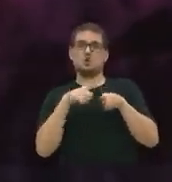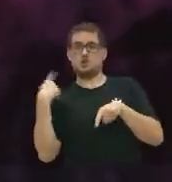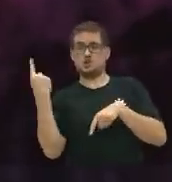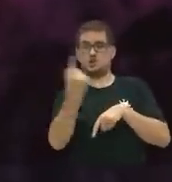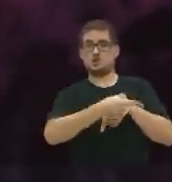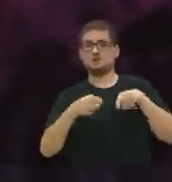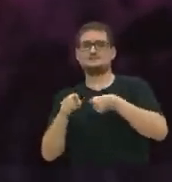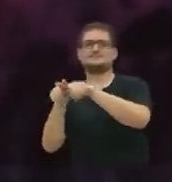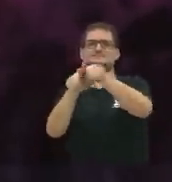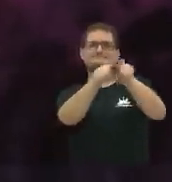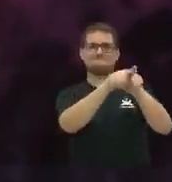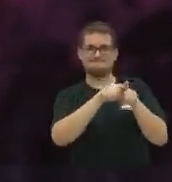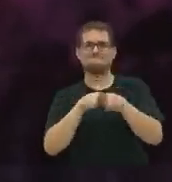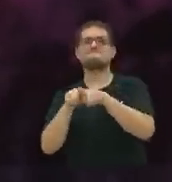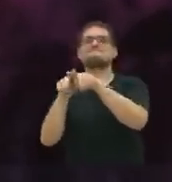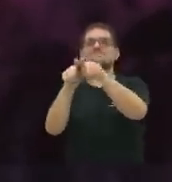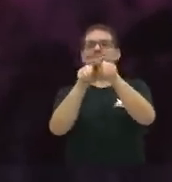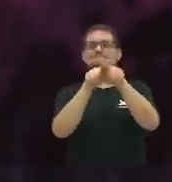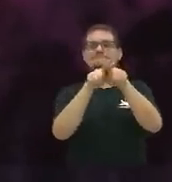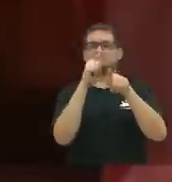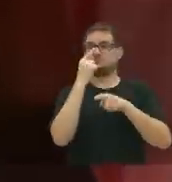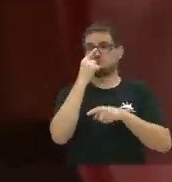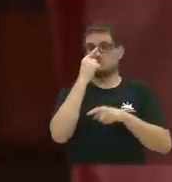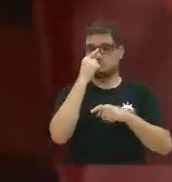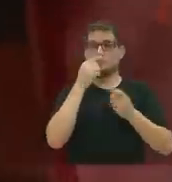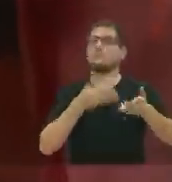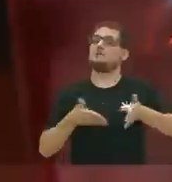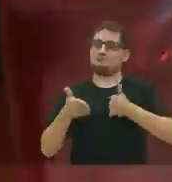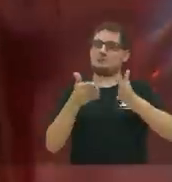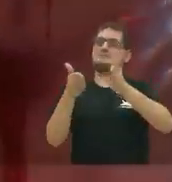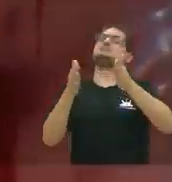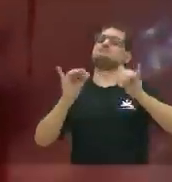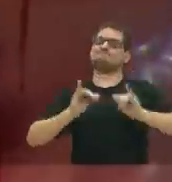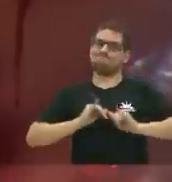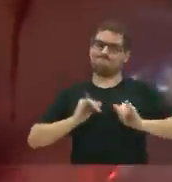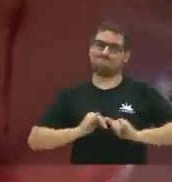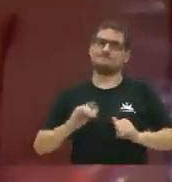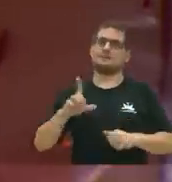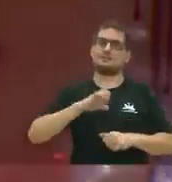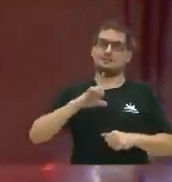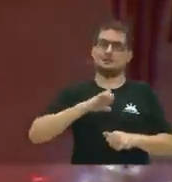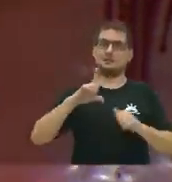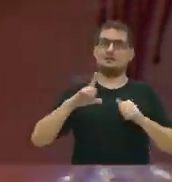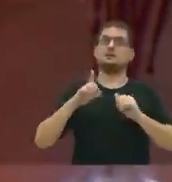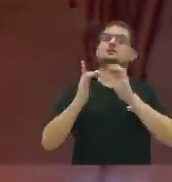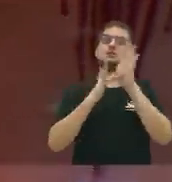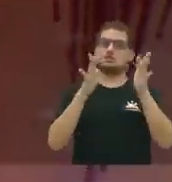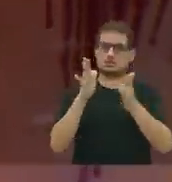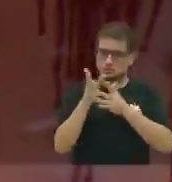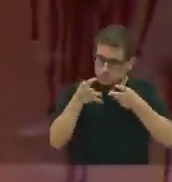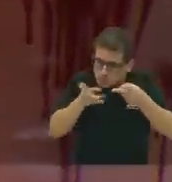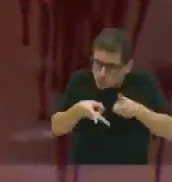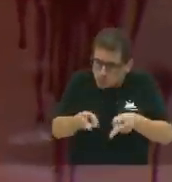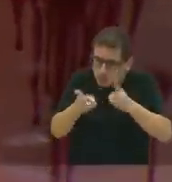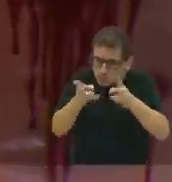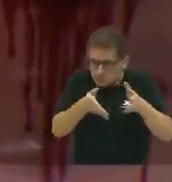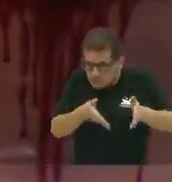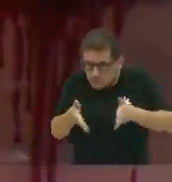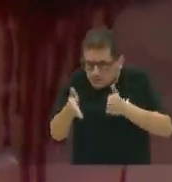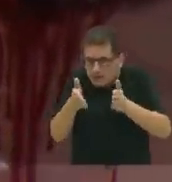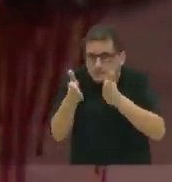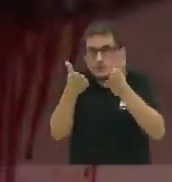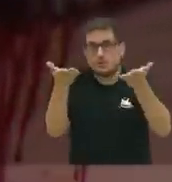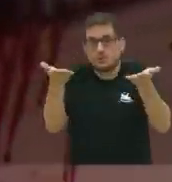nosso irmão. É a via dolorosa que o Senhor continua a passar nos dias